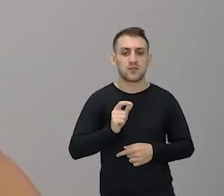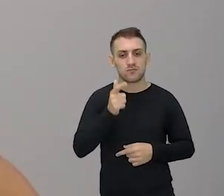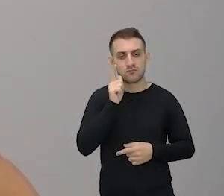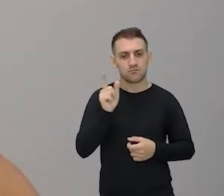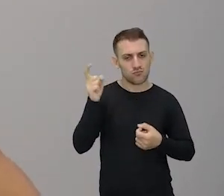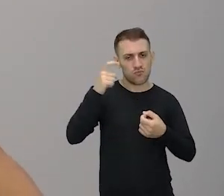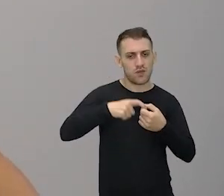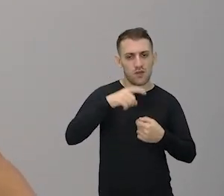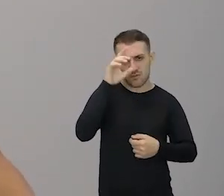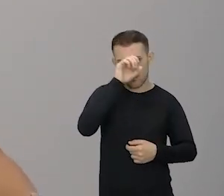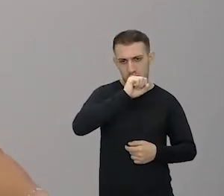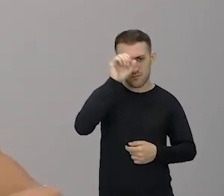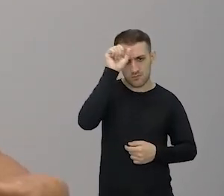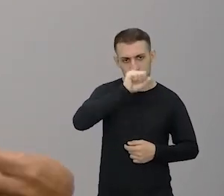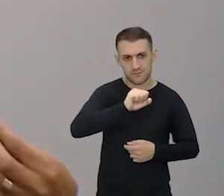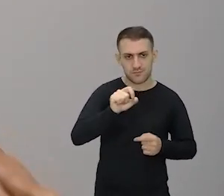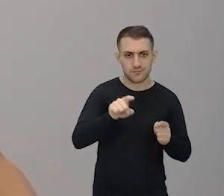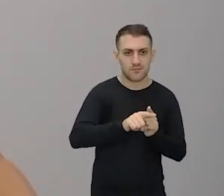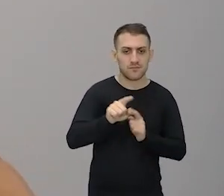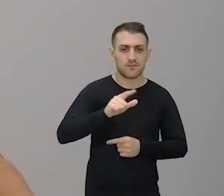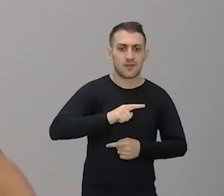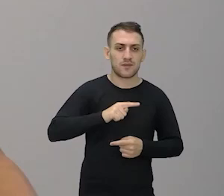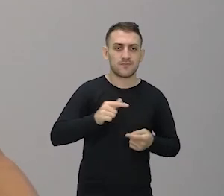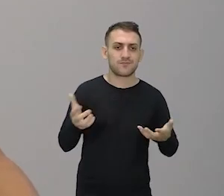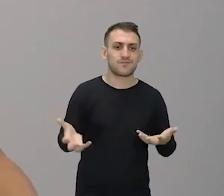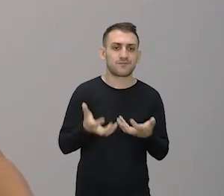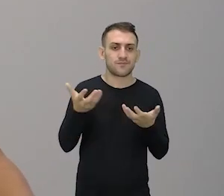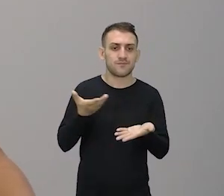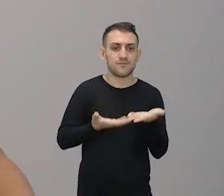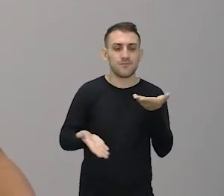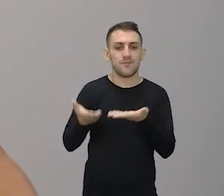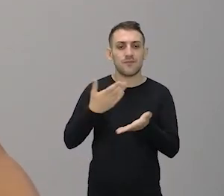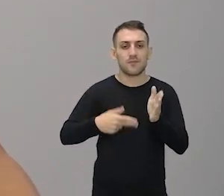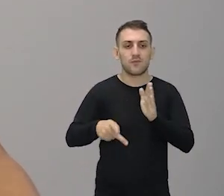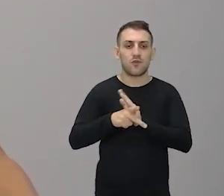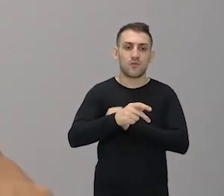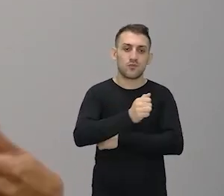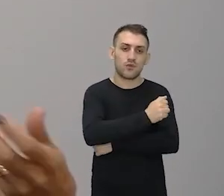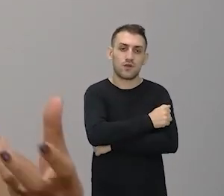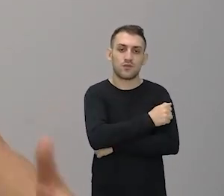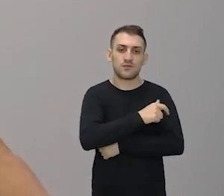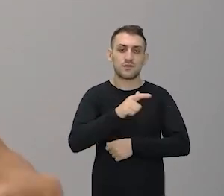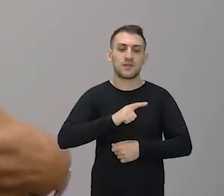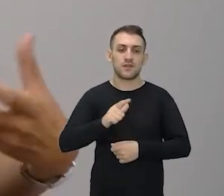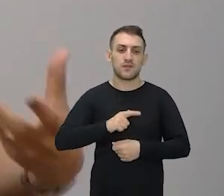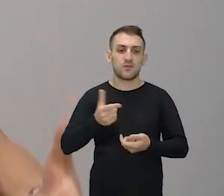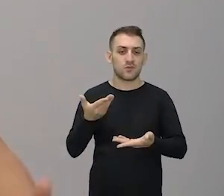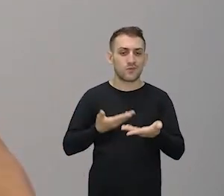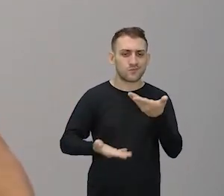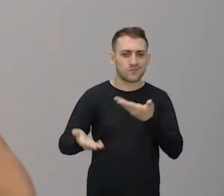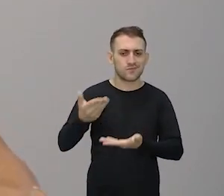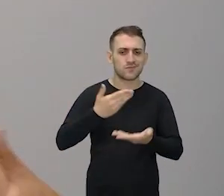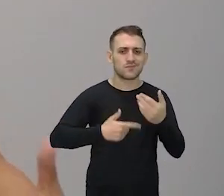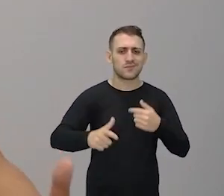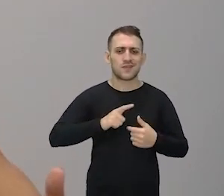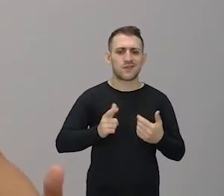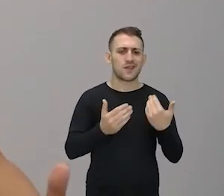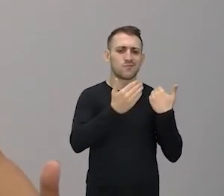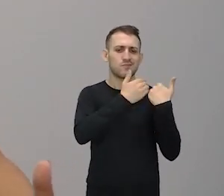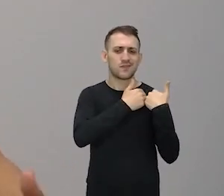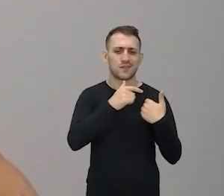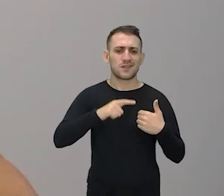de aprendizagem, que trouxe engajamento dos alunos, que teve compartilhamento, que teve corresponsabilidade, que